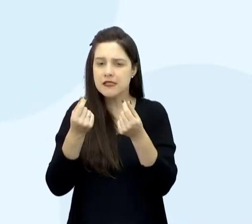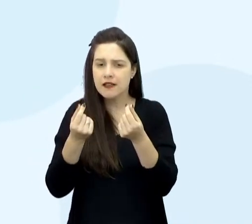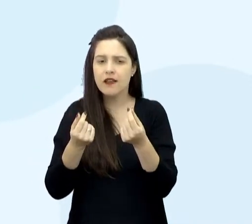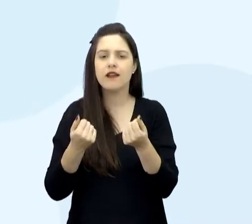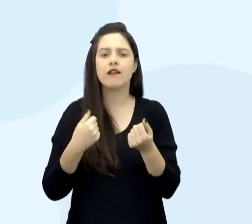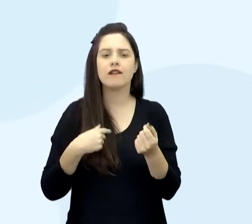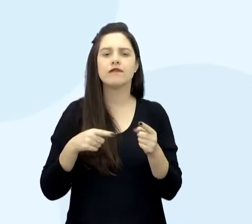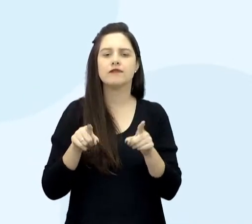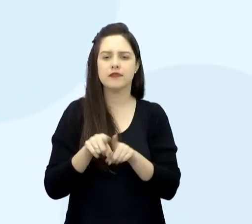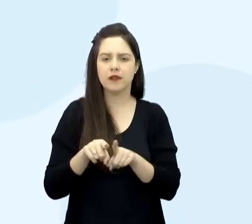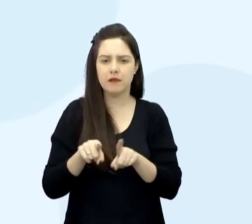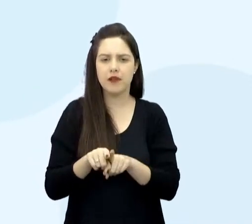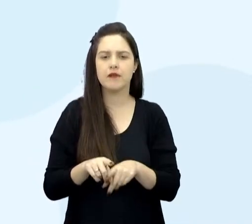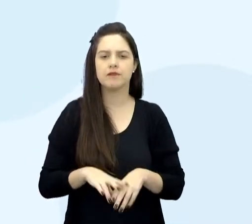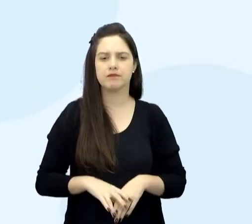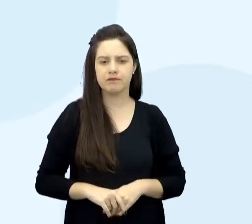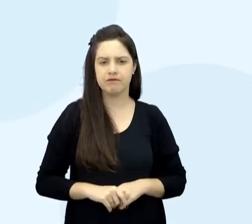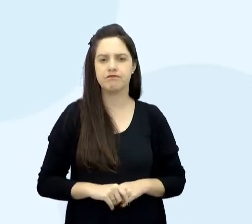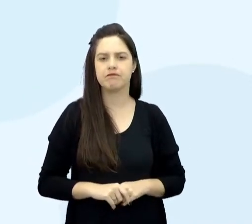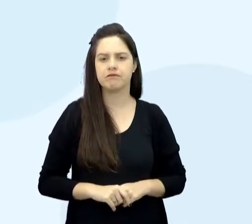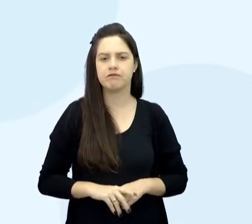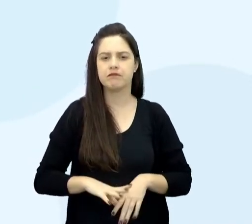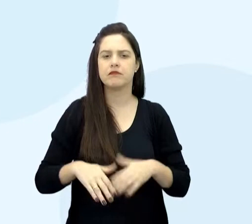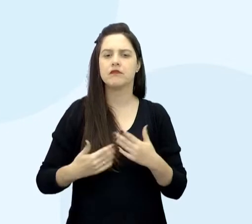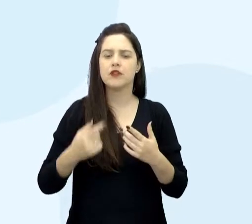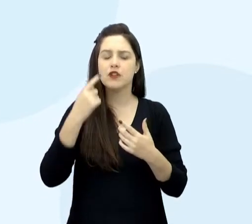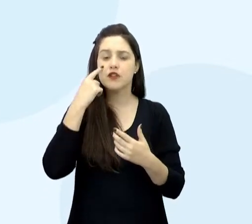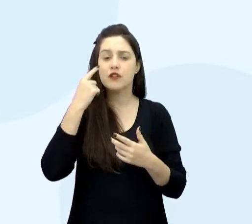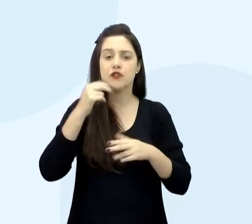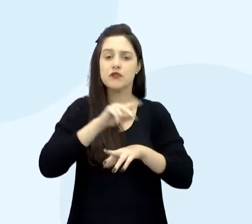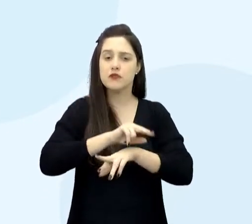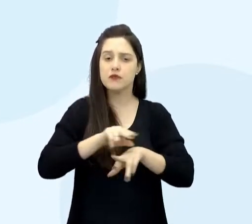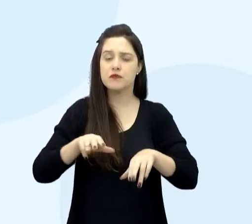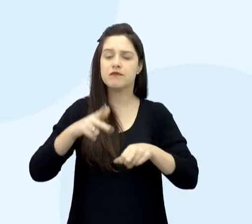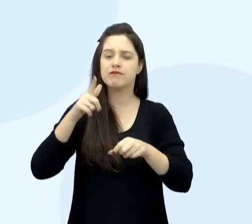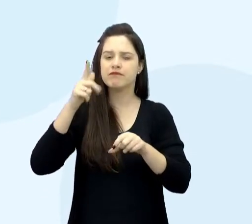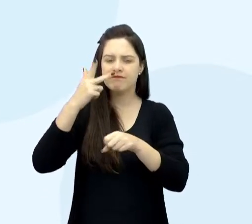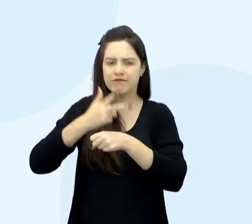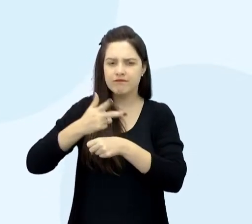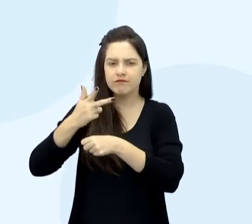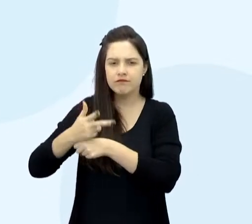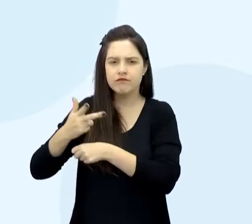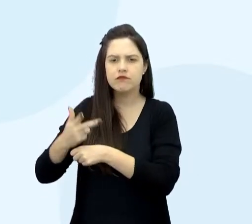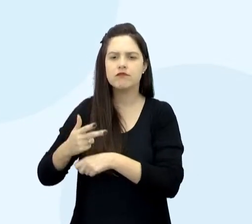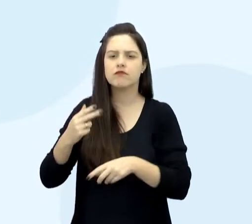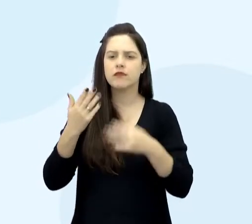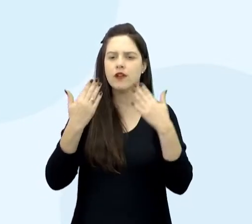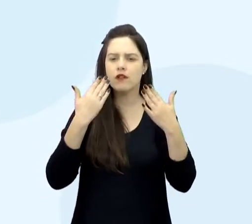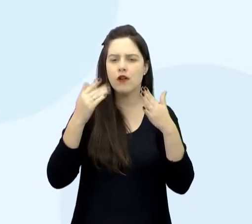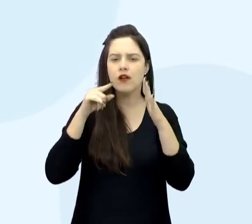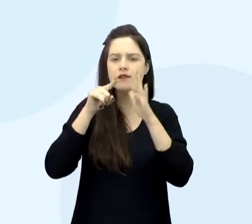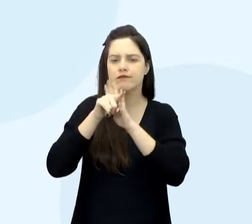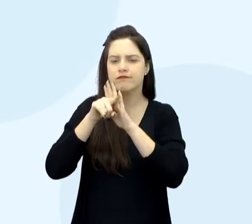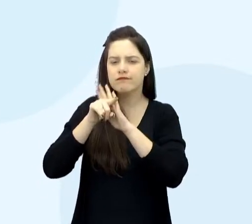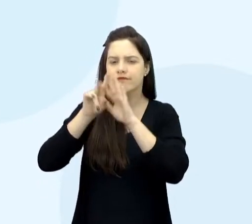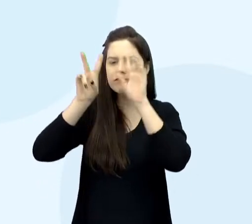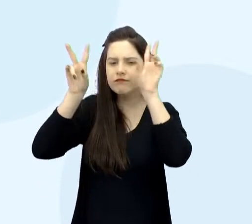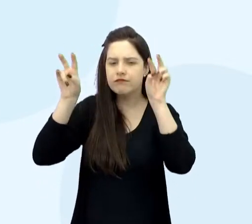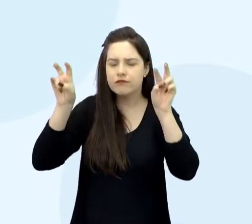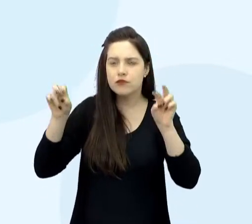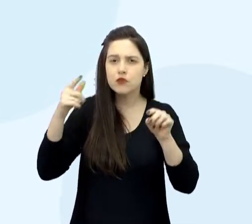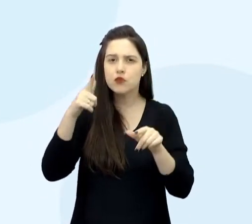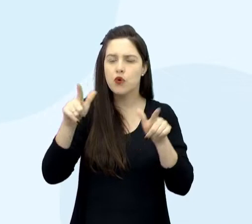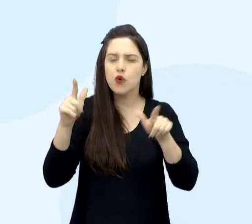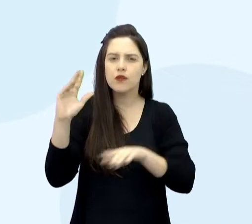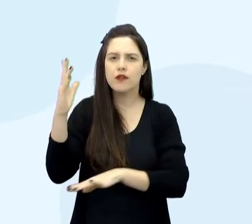aspectos financeiros relevantes. Nós vamos pesquisar vídeos e verificar como o assunto é vinculado aí em outros